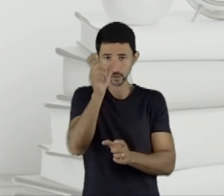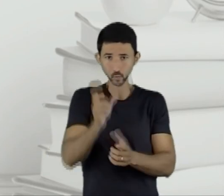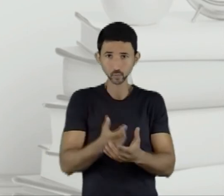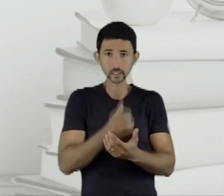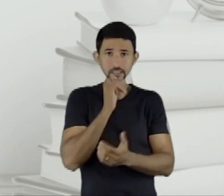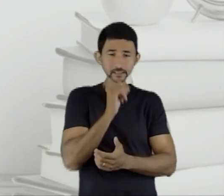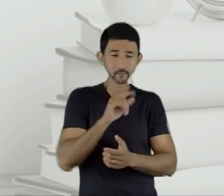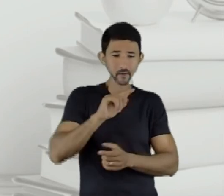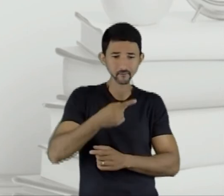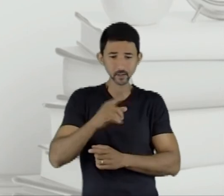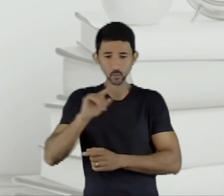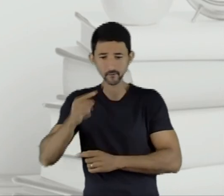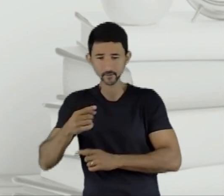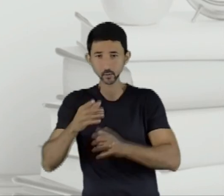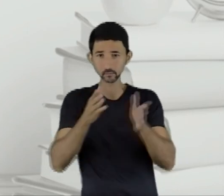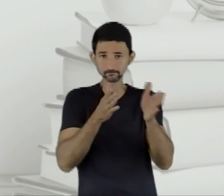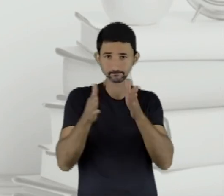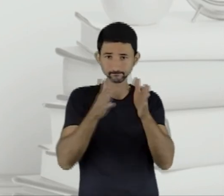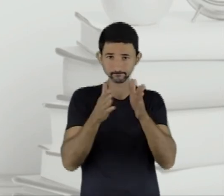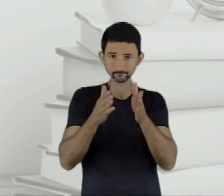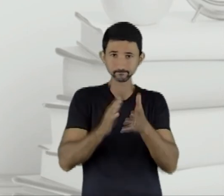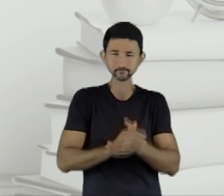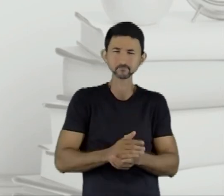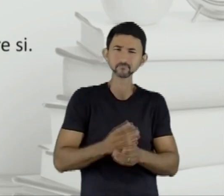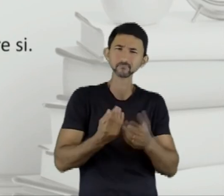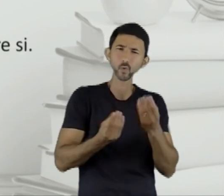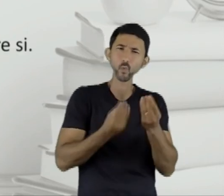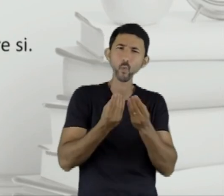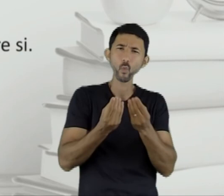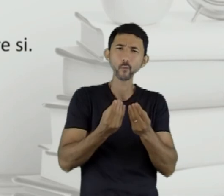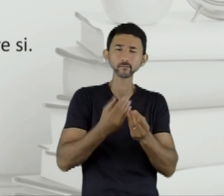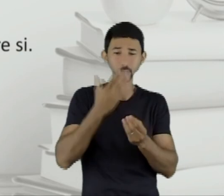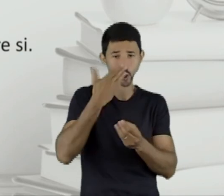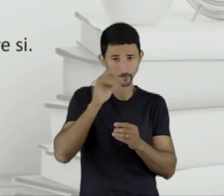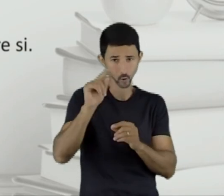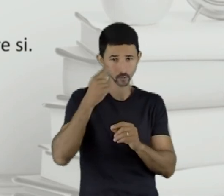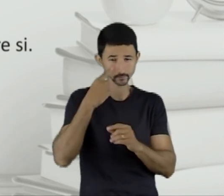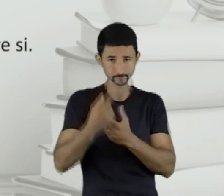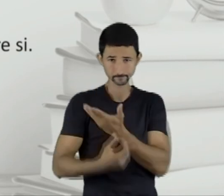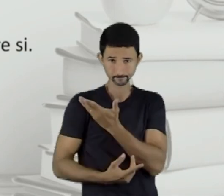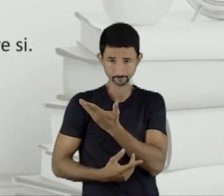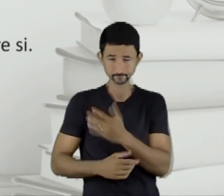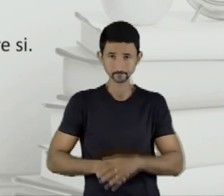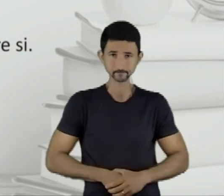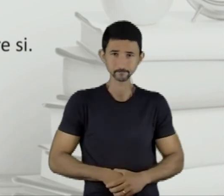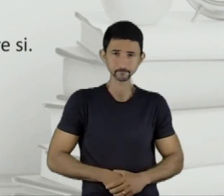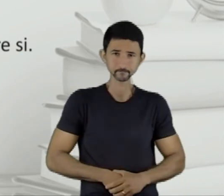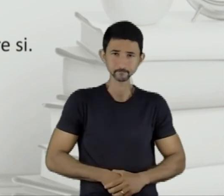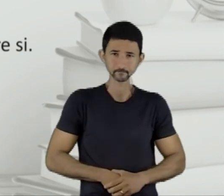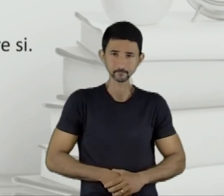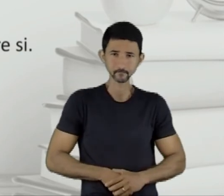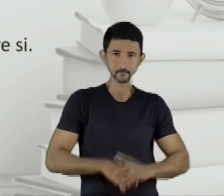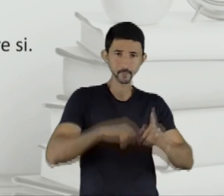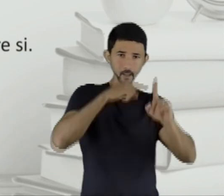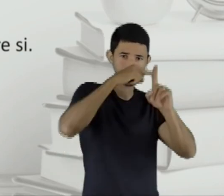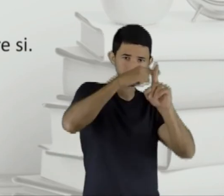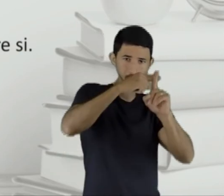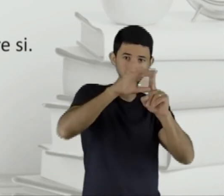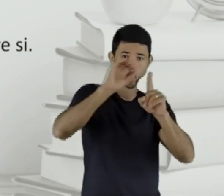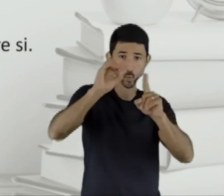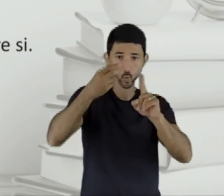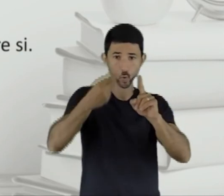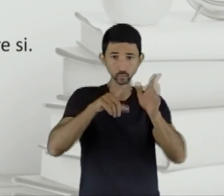vírgula alinhada à outra. Como assim? Vamos já verificar. Adicionamos ou subtraímos